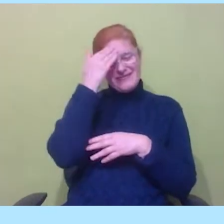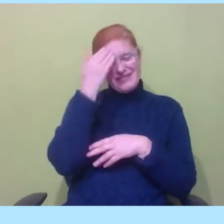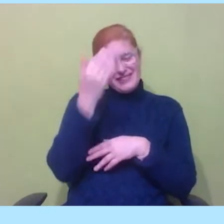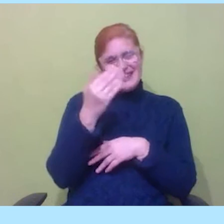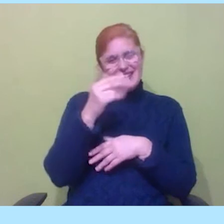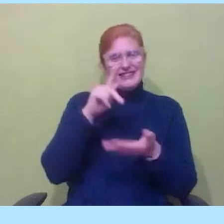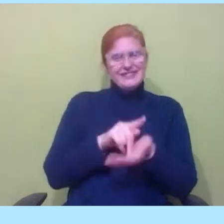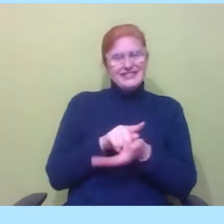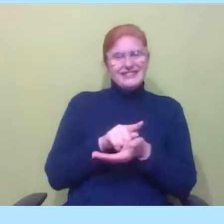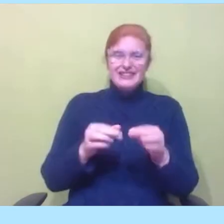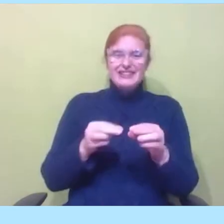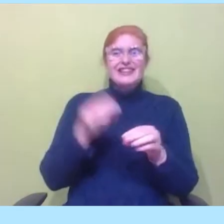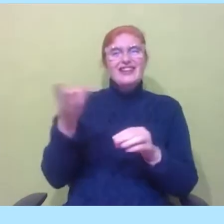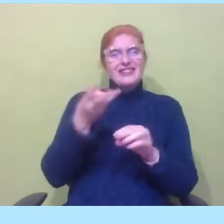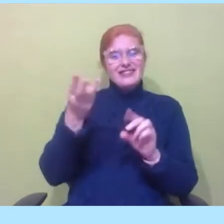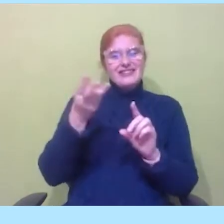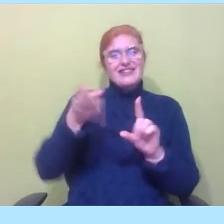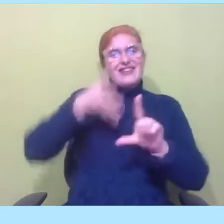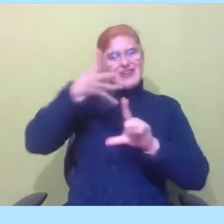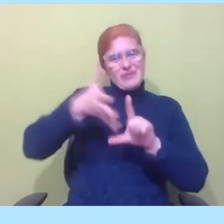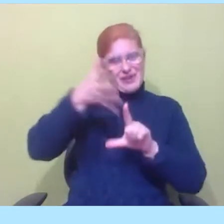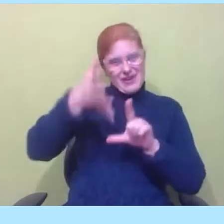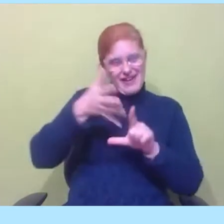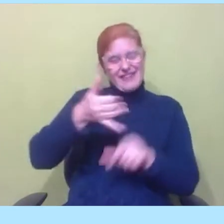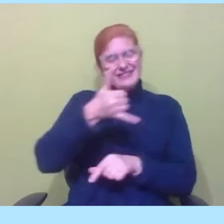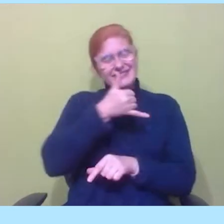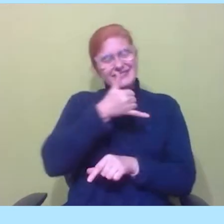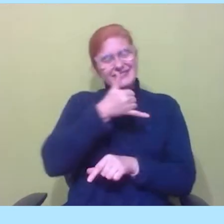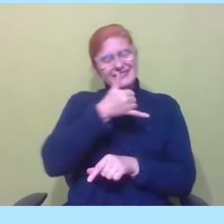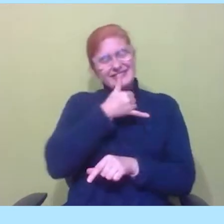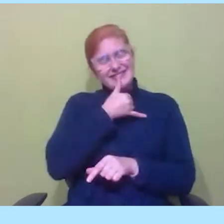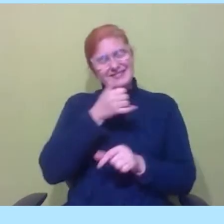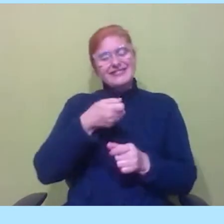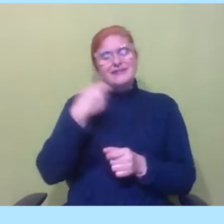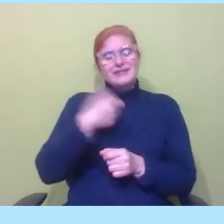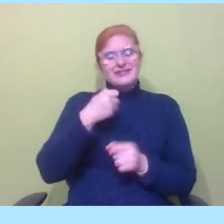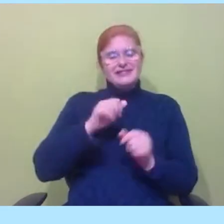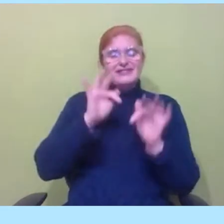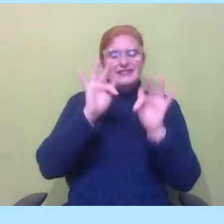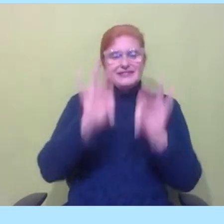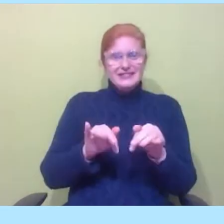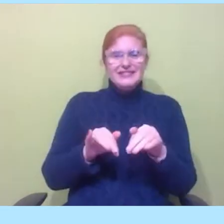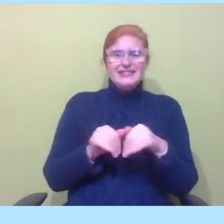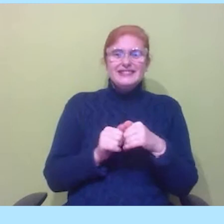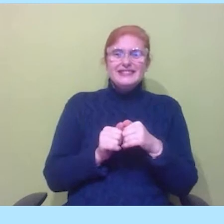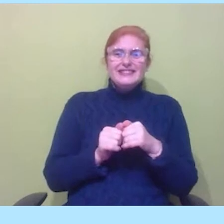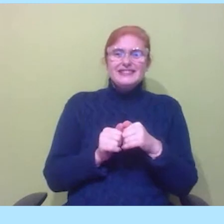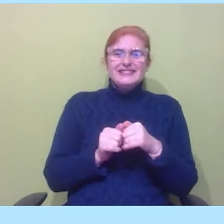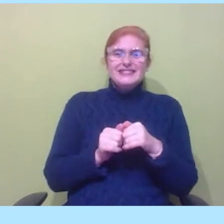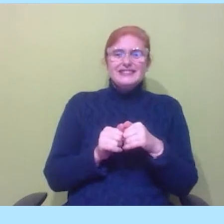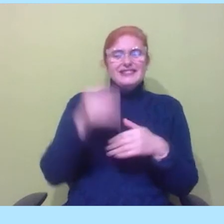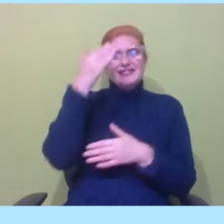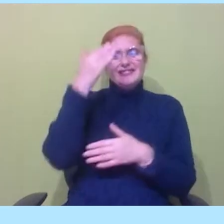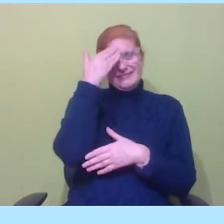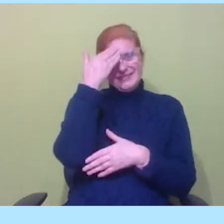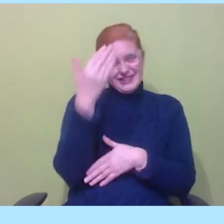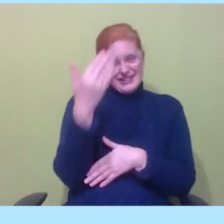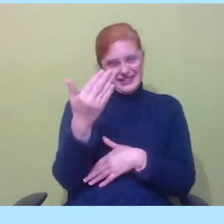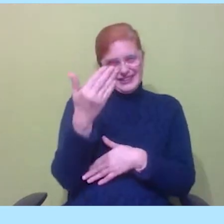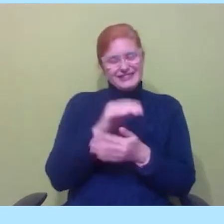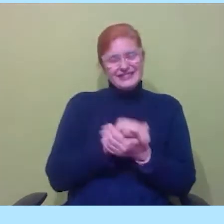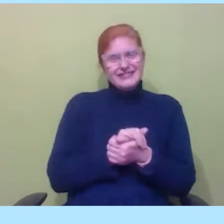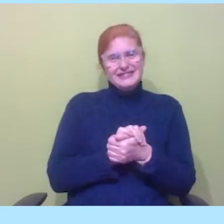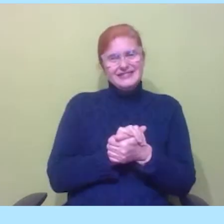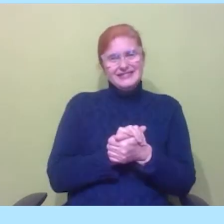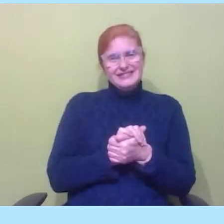terceiro webinário. Infelizmente, a gente precisa terminar, mas fica aqui muito, muito agradecida de